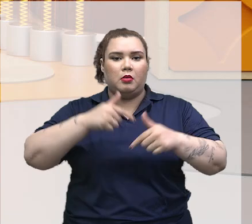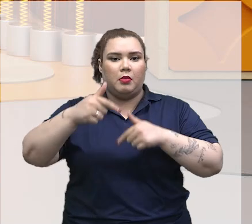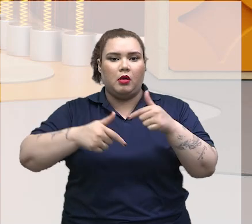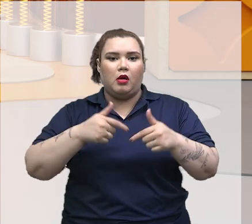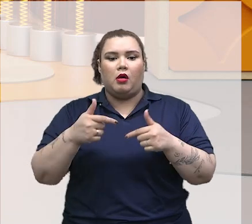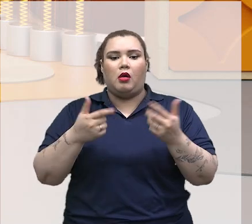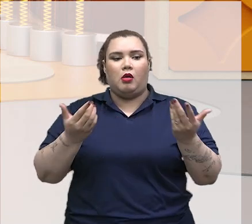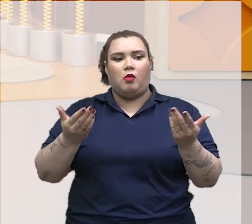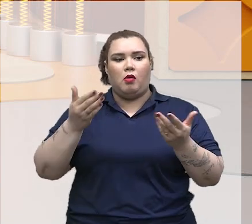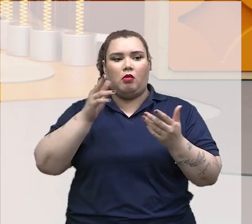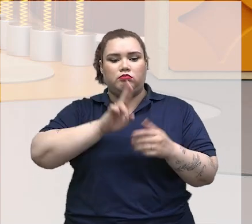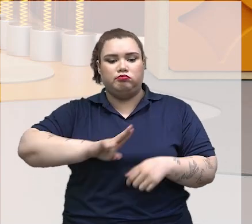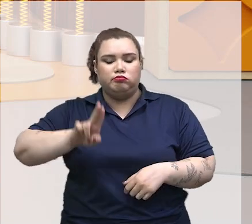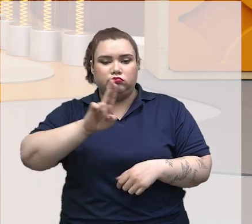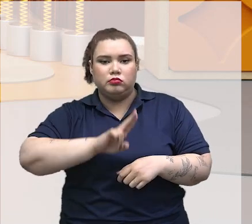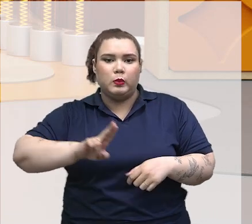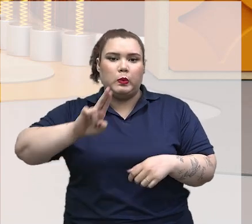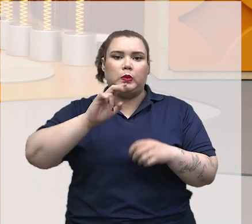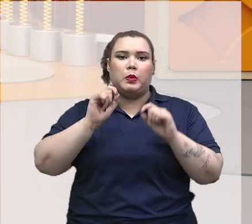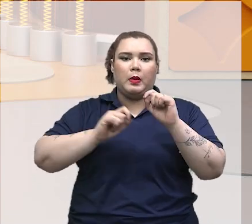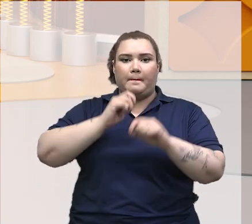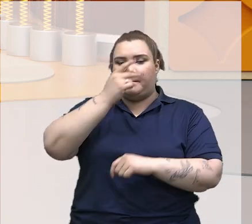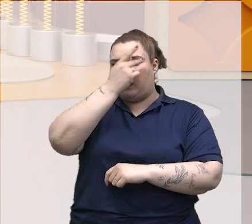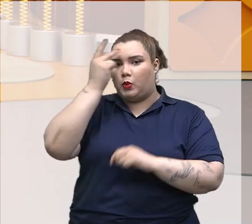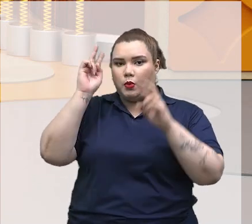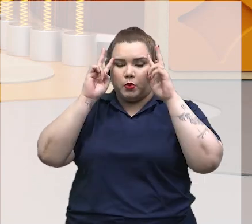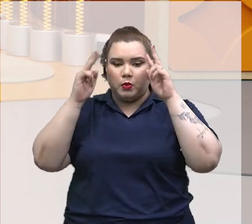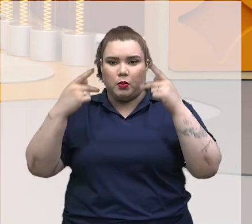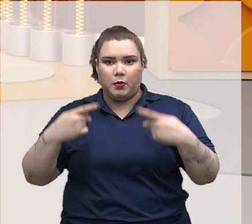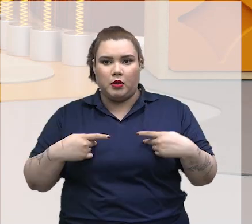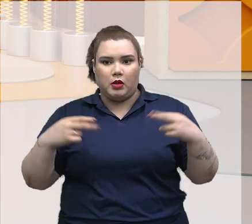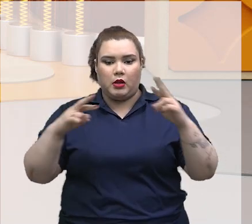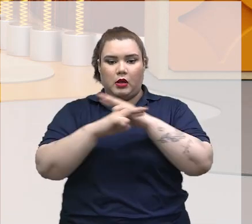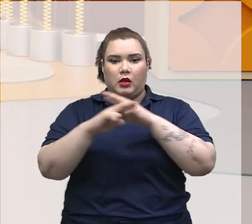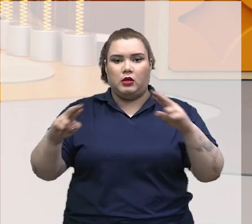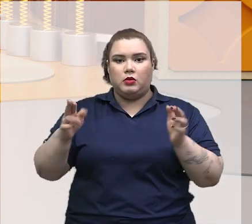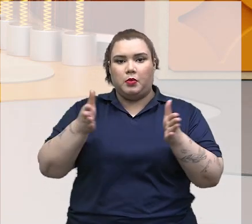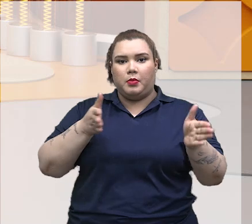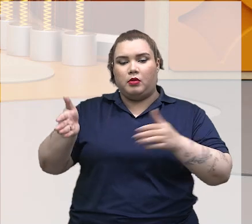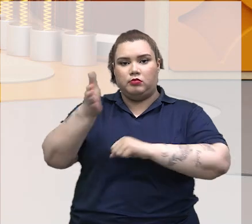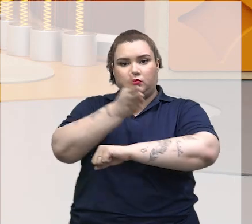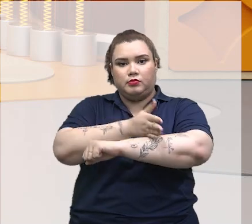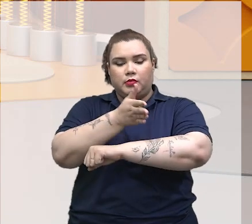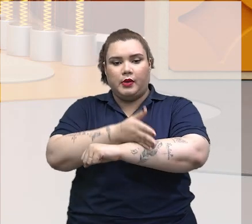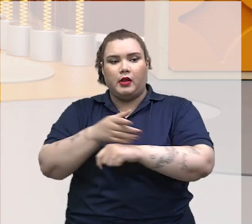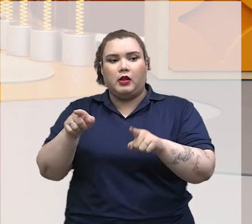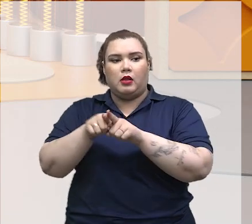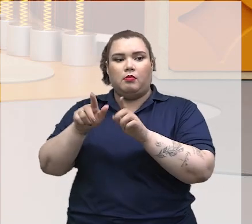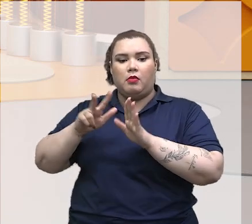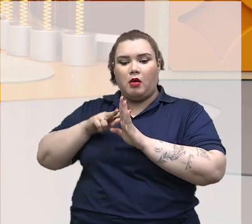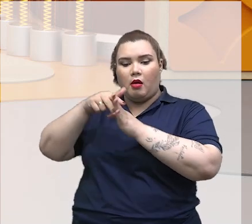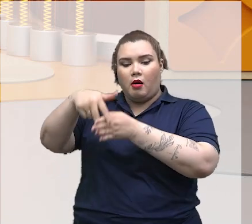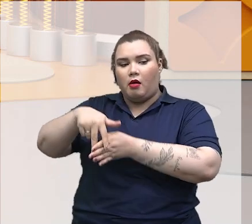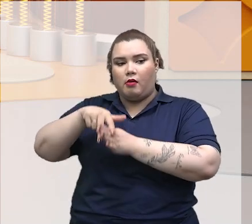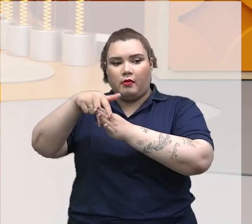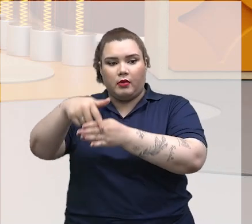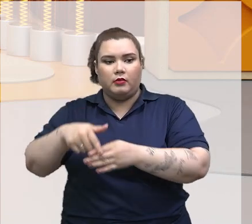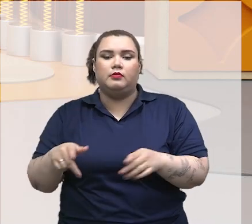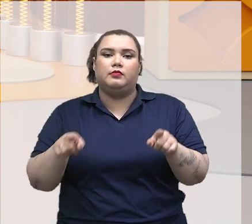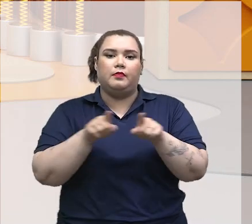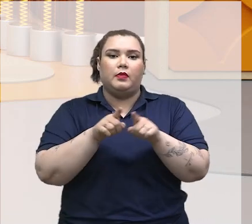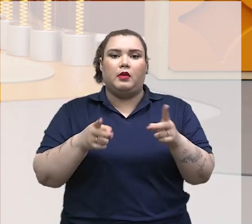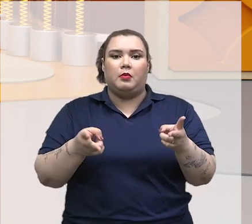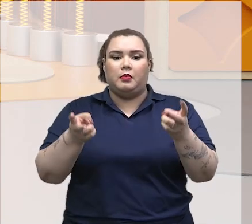trabalhos manuais. Esses aqui são todos então ligados à Idade Média, até mesmo a cavalaria e, claro, vimos então aí